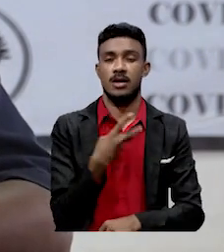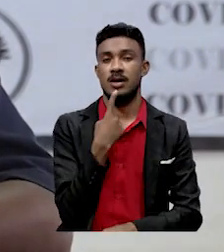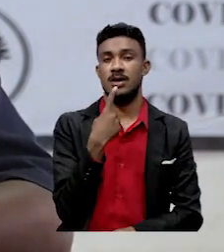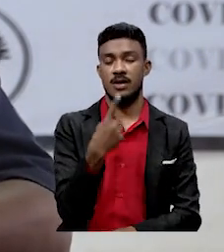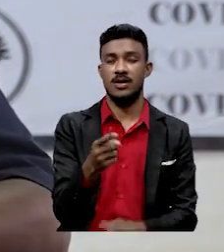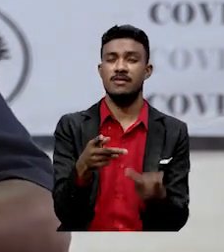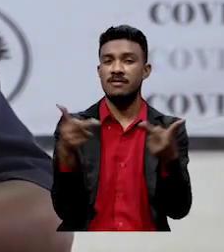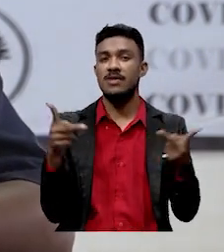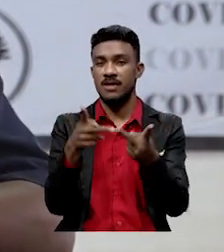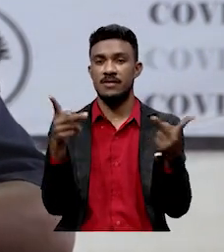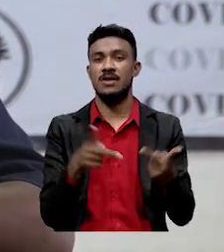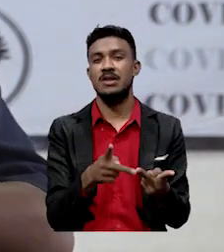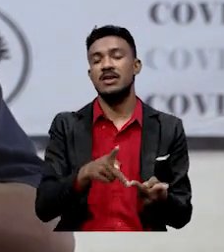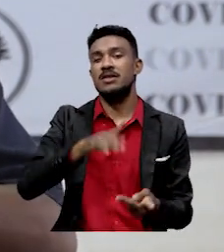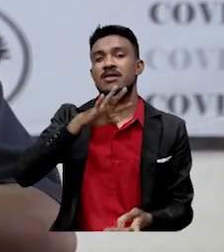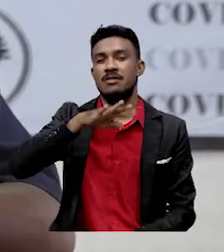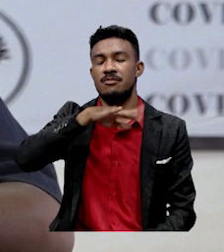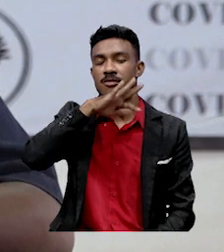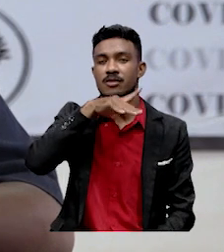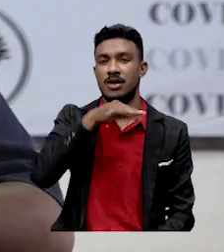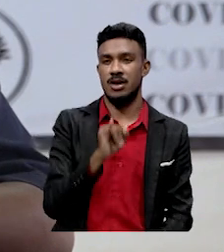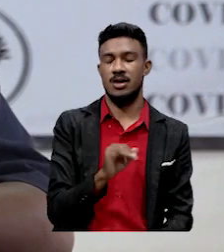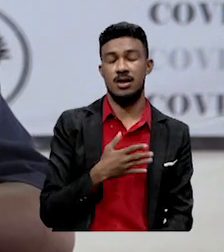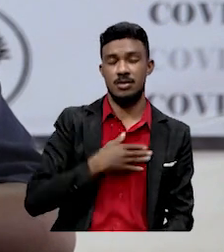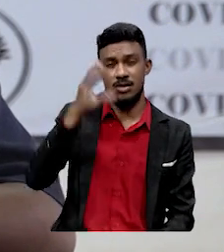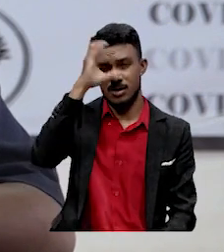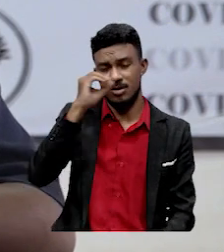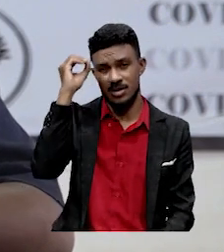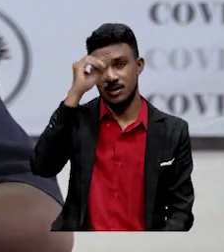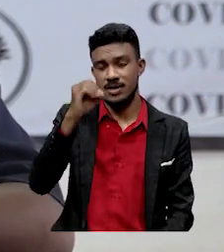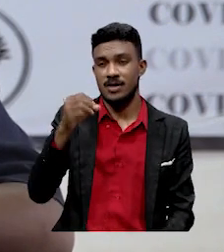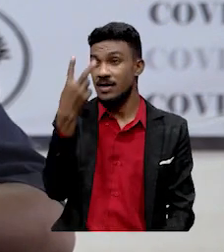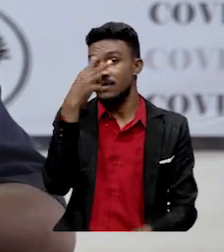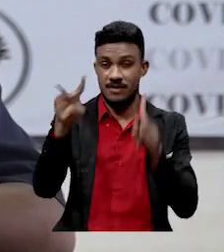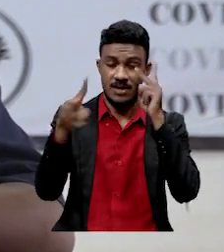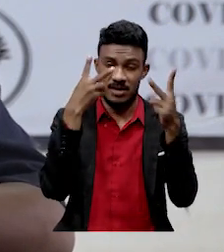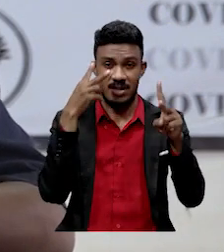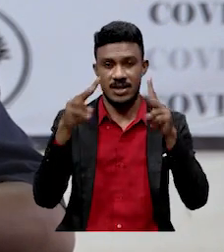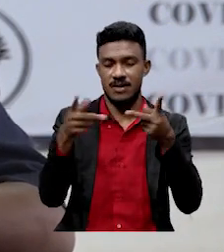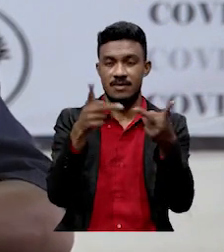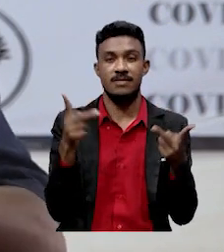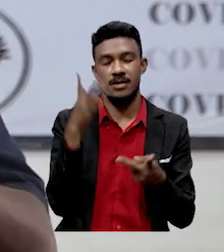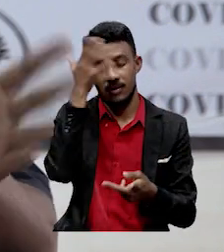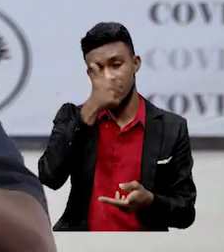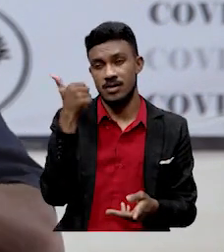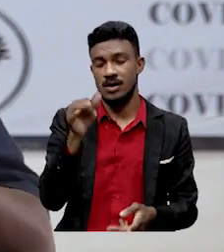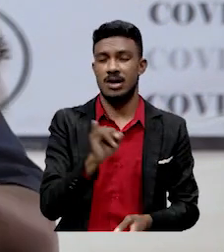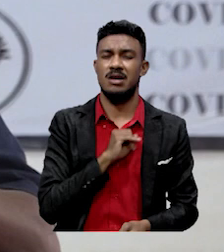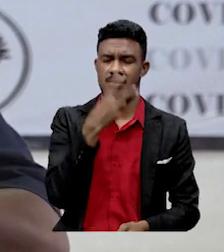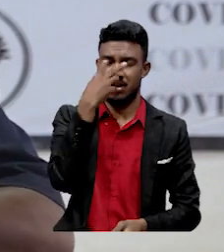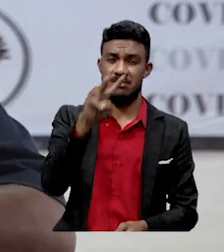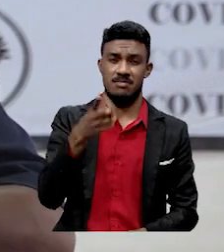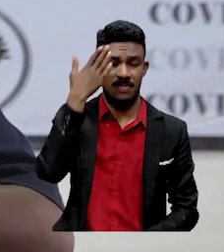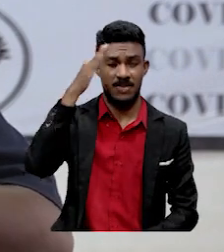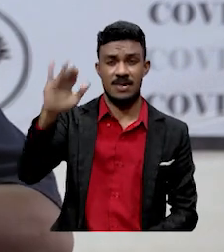palu seifuar haunya observasi urasik orang kira visita jardin sirnya mas. Oh hari ya haula hatene haul